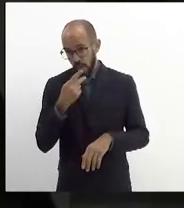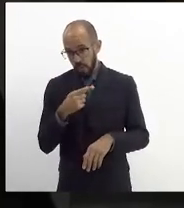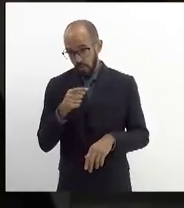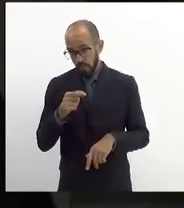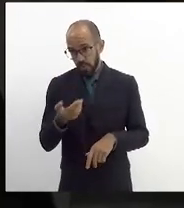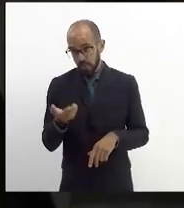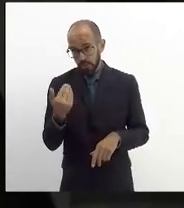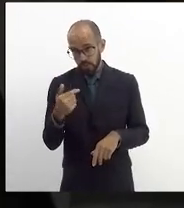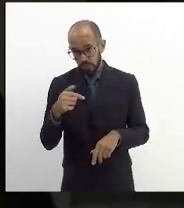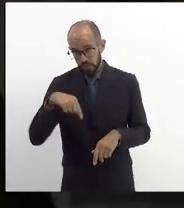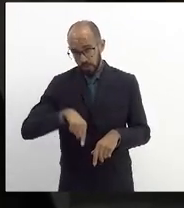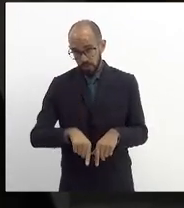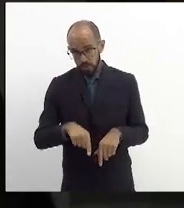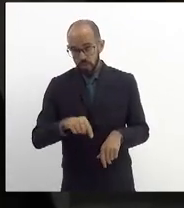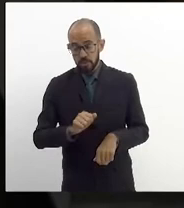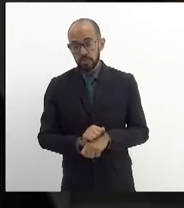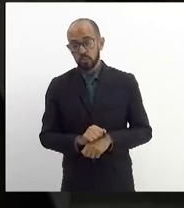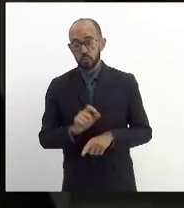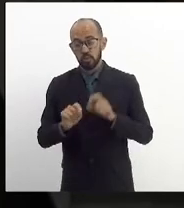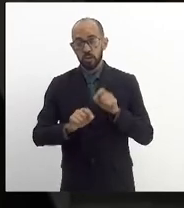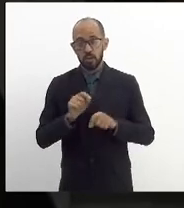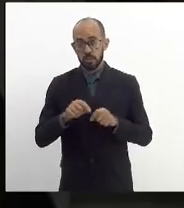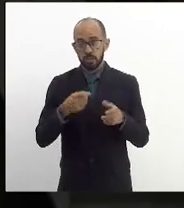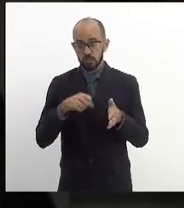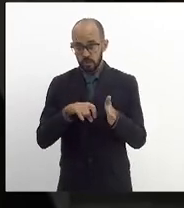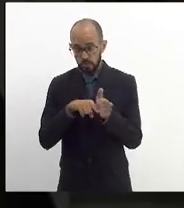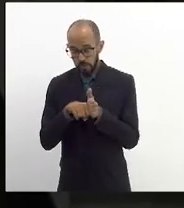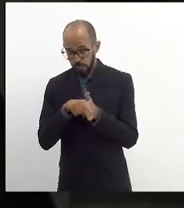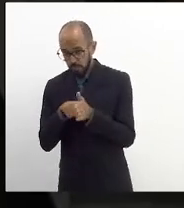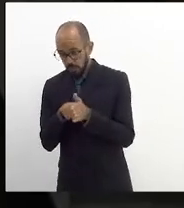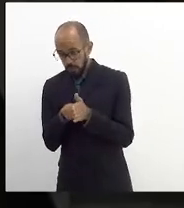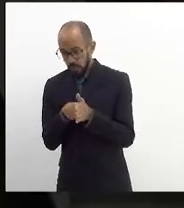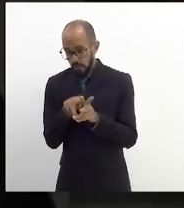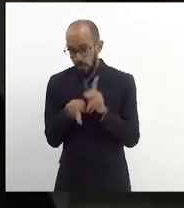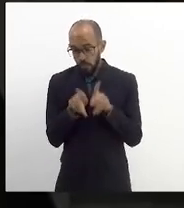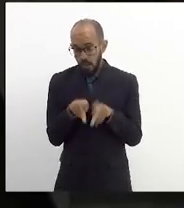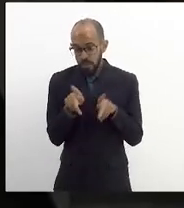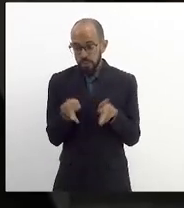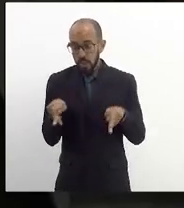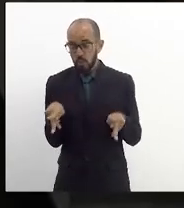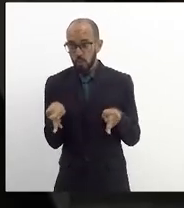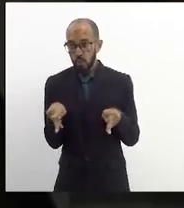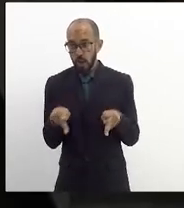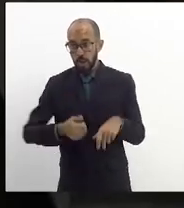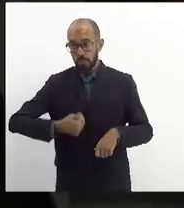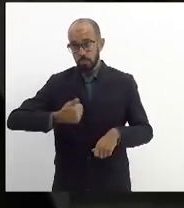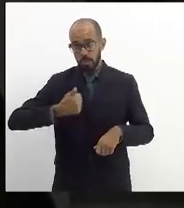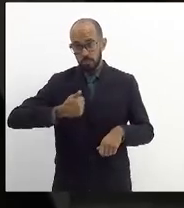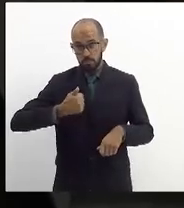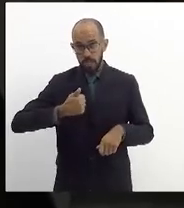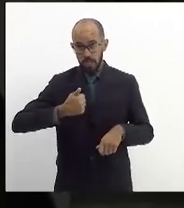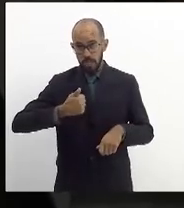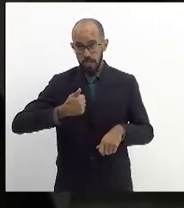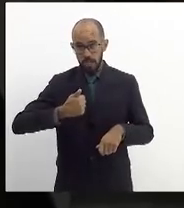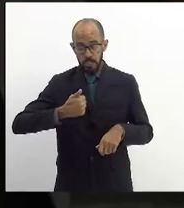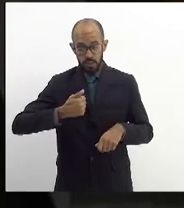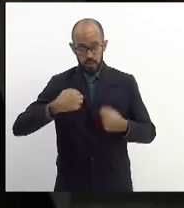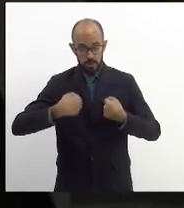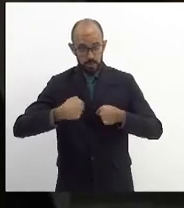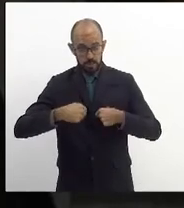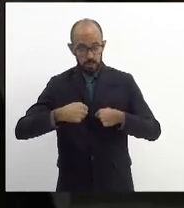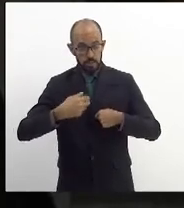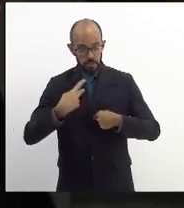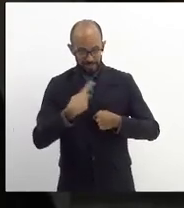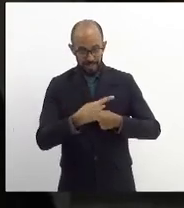você fizer uma pesquisa na população brasileira Ana Maria dela é